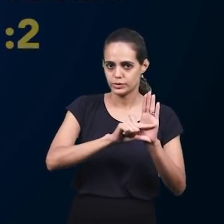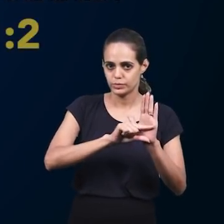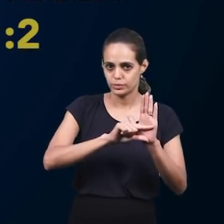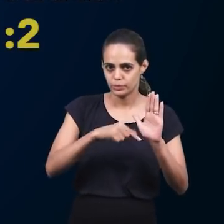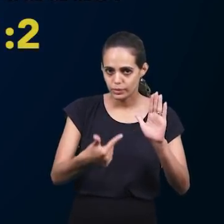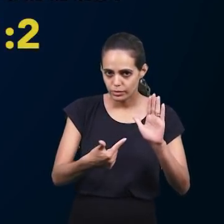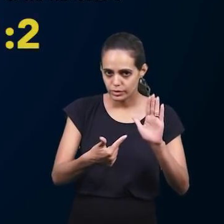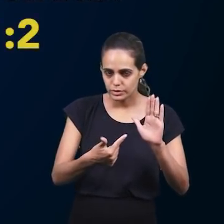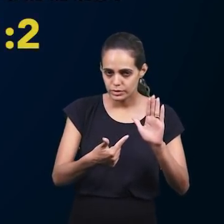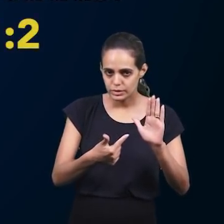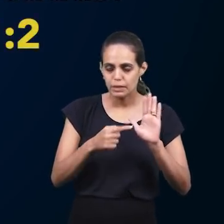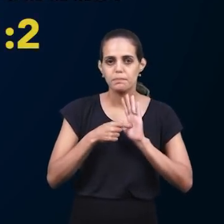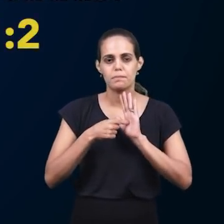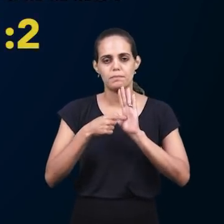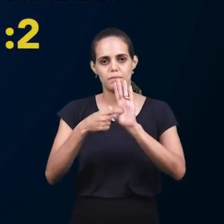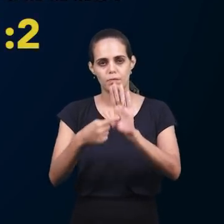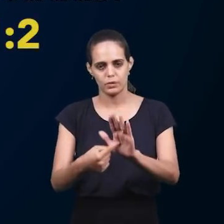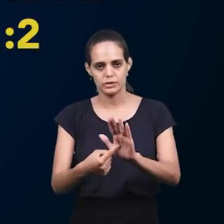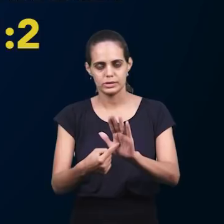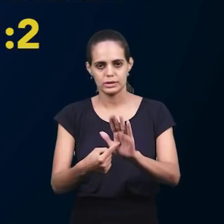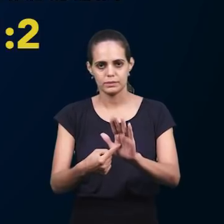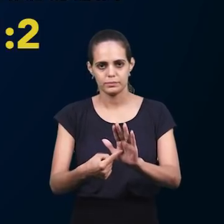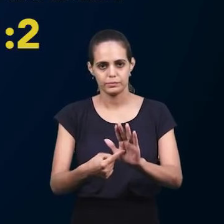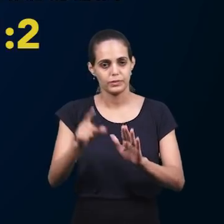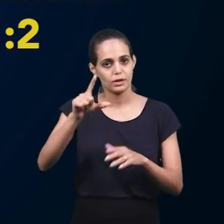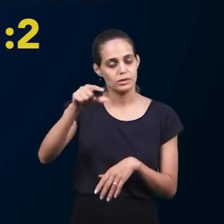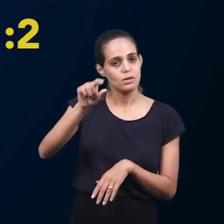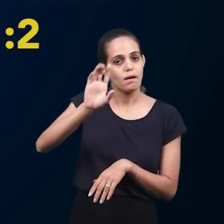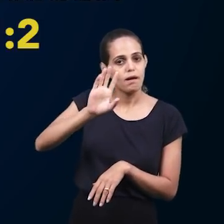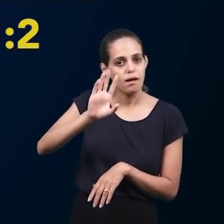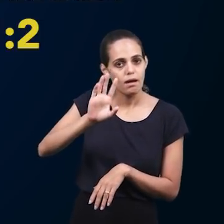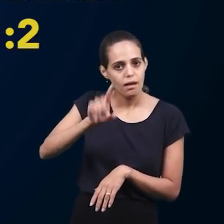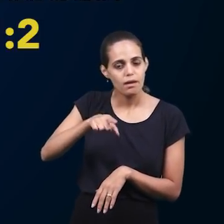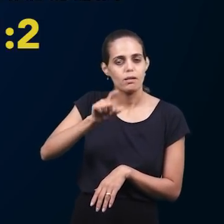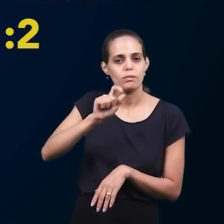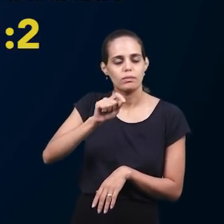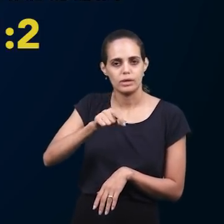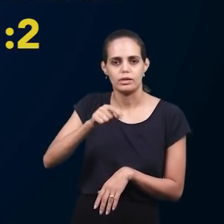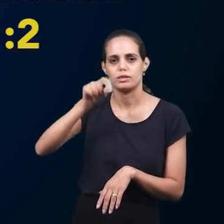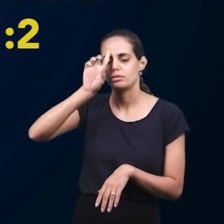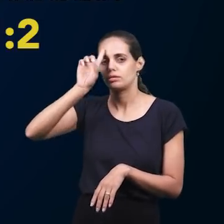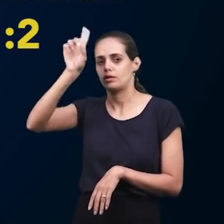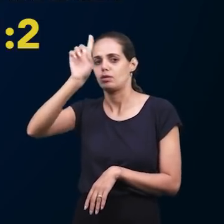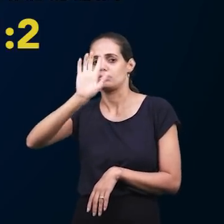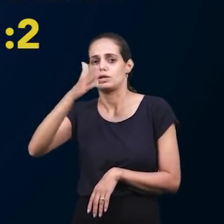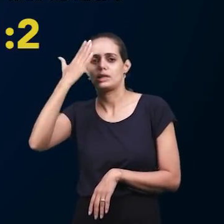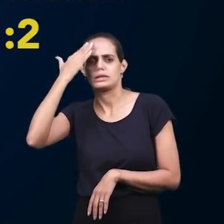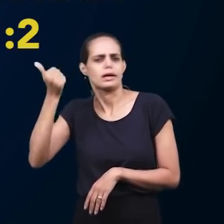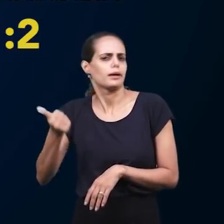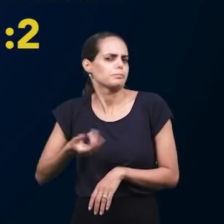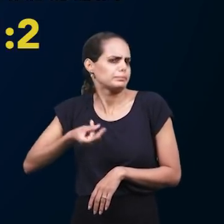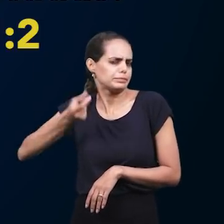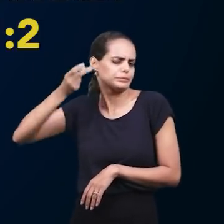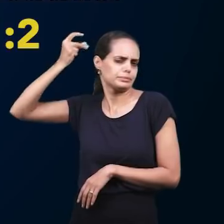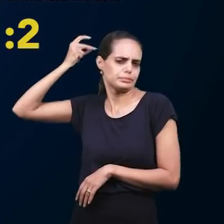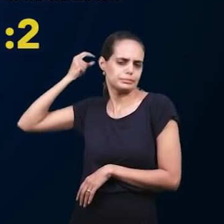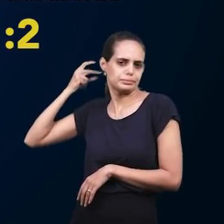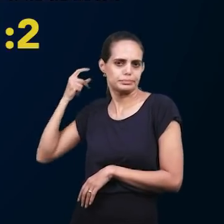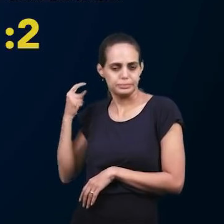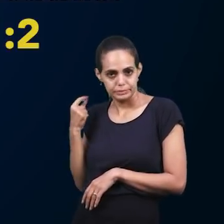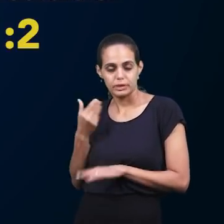ele fala que a eleição é segundo a presciência de Deus Pai, em santificação do